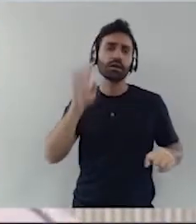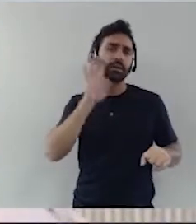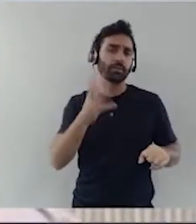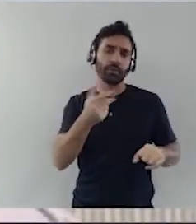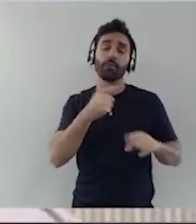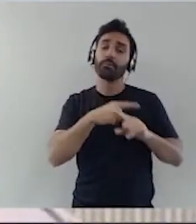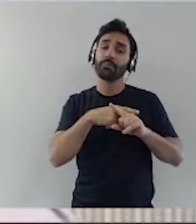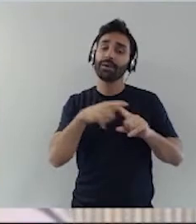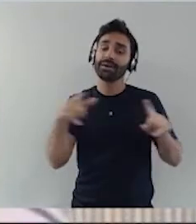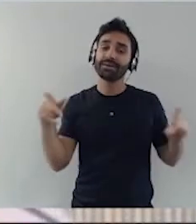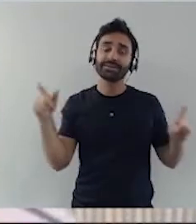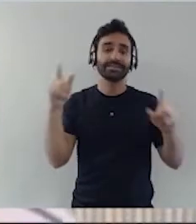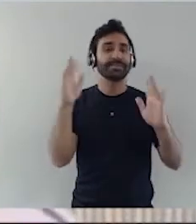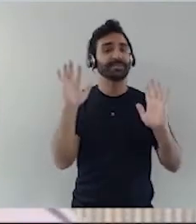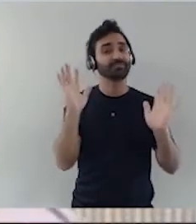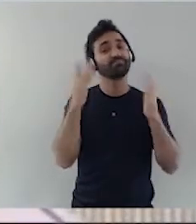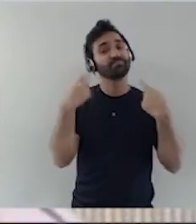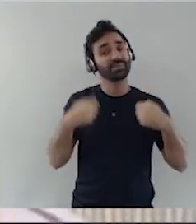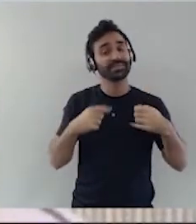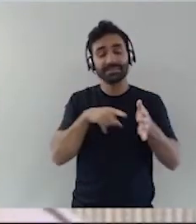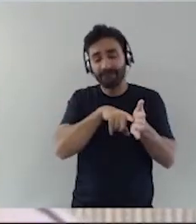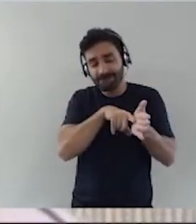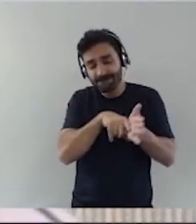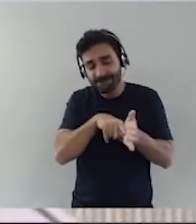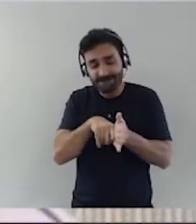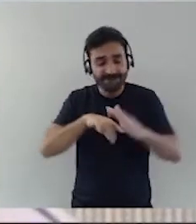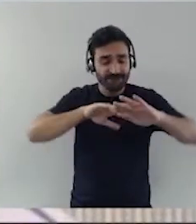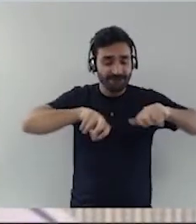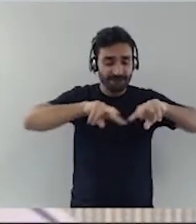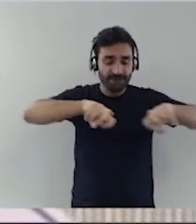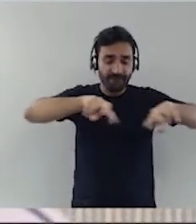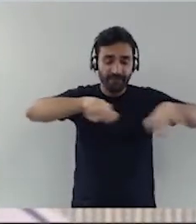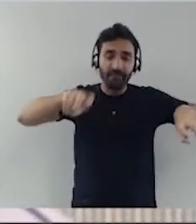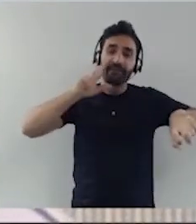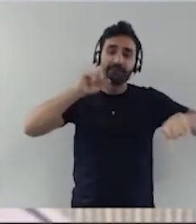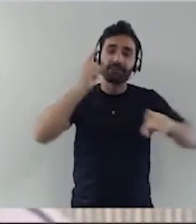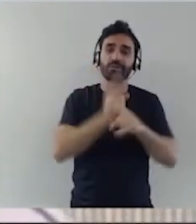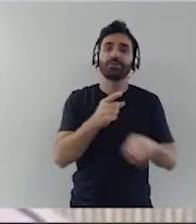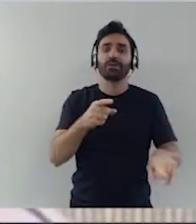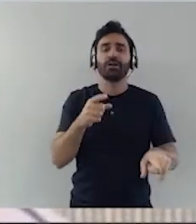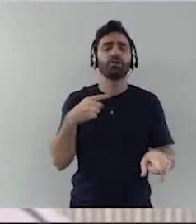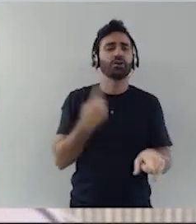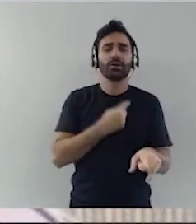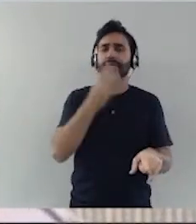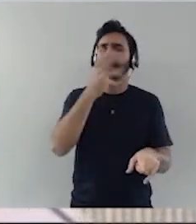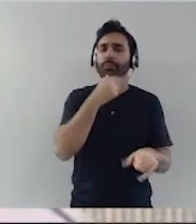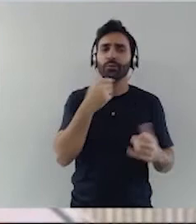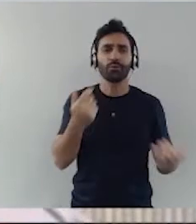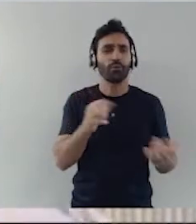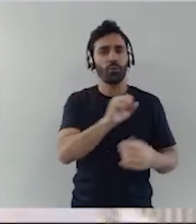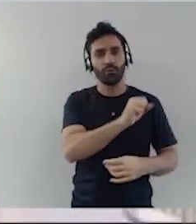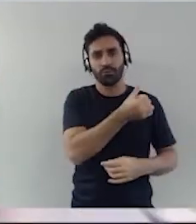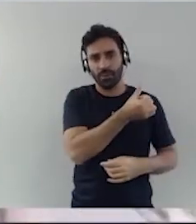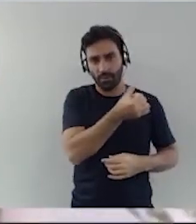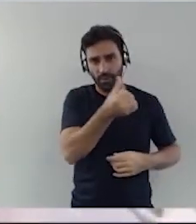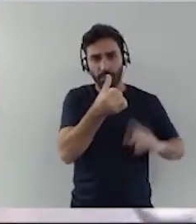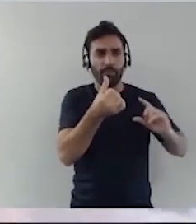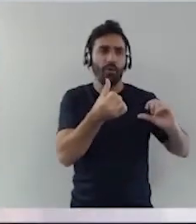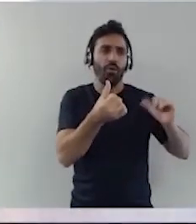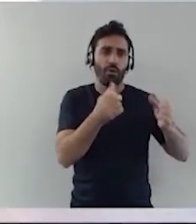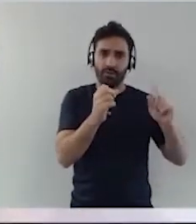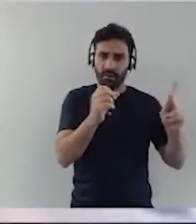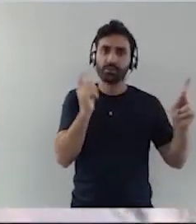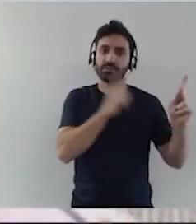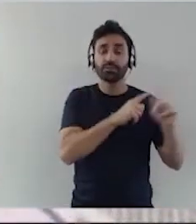uma questão de depurar e a prática. Nós demoramos tanto tempo, né, para evoluir com a 8666 e tudo,